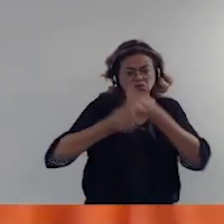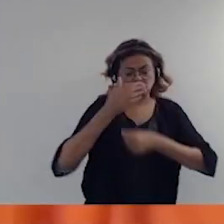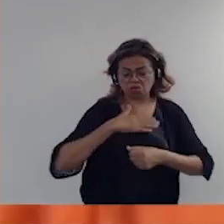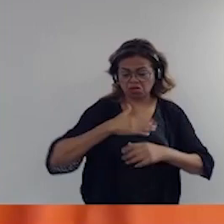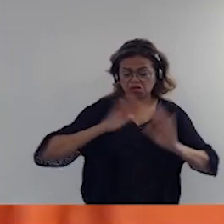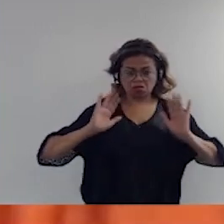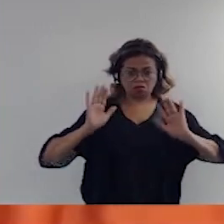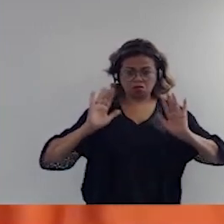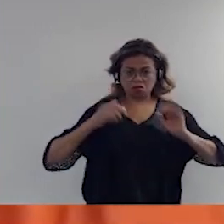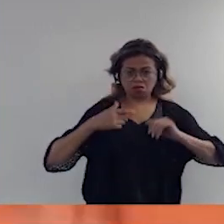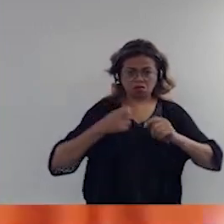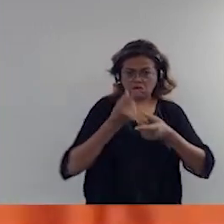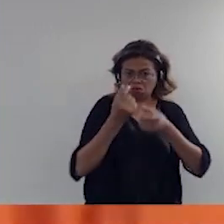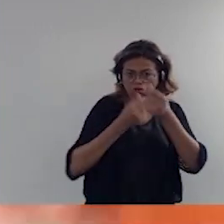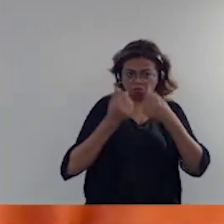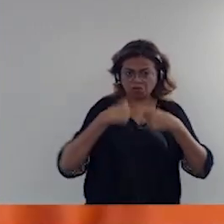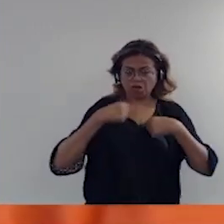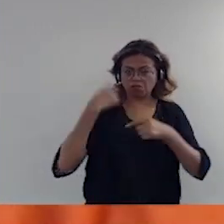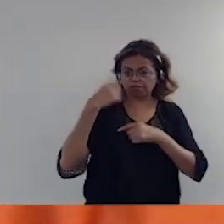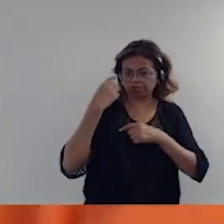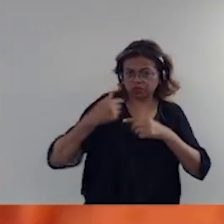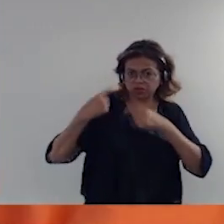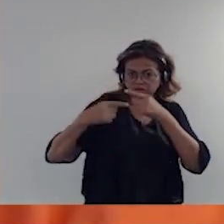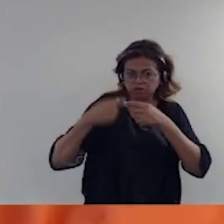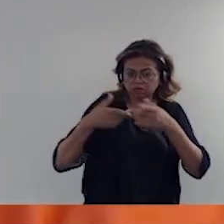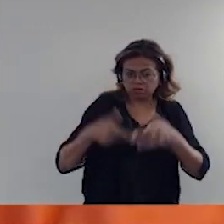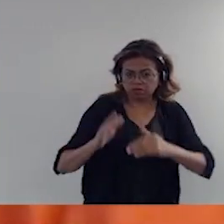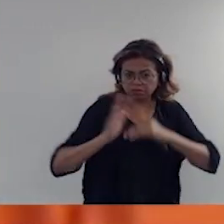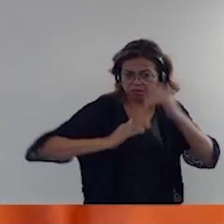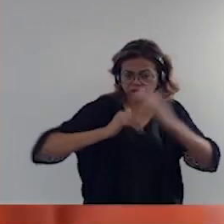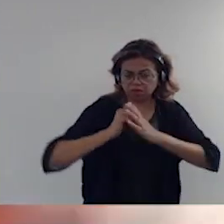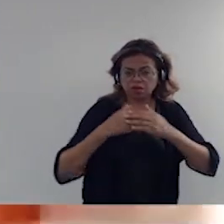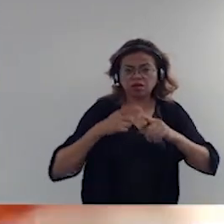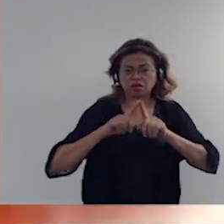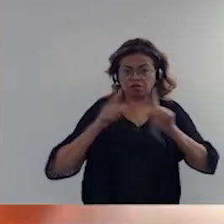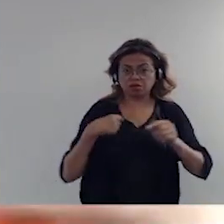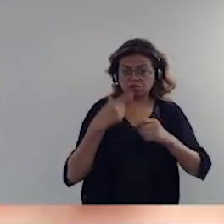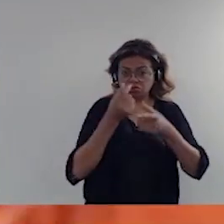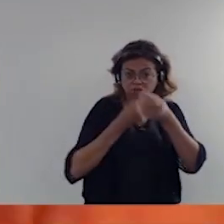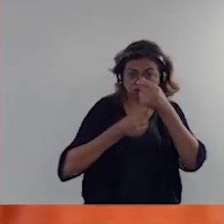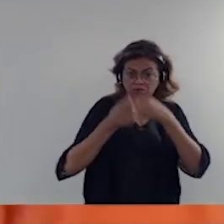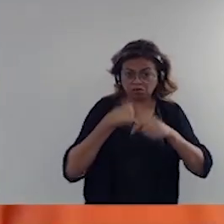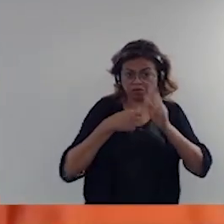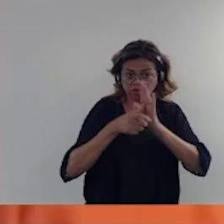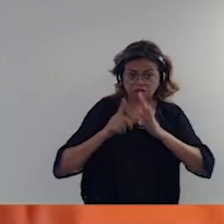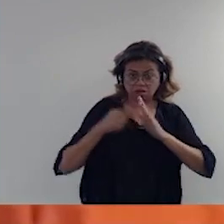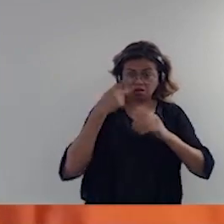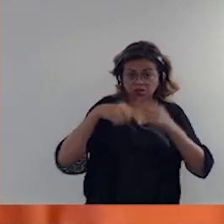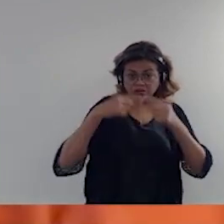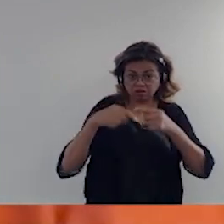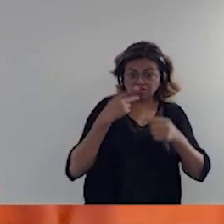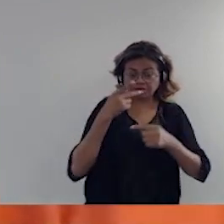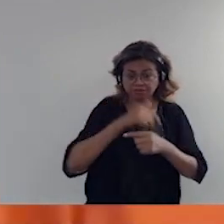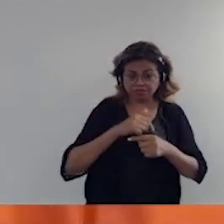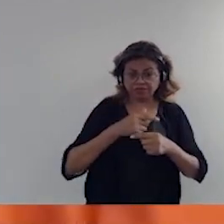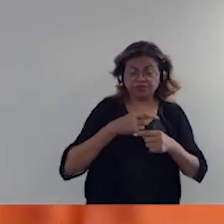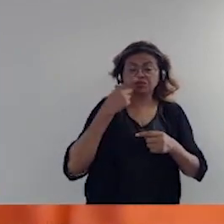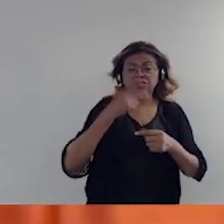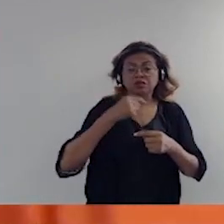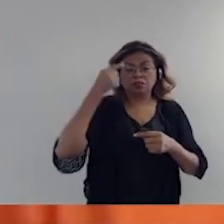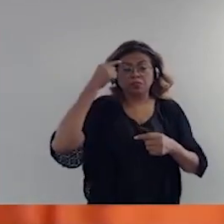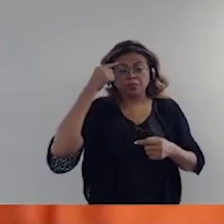economista, sou advogada de carreira, mas dos economistas que eu tenho lido, até aqueles que se feriam a uma linha